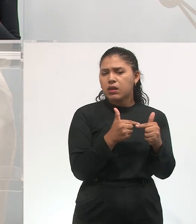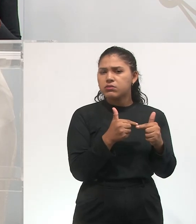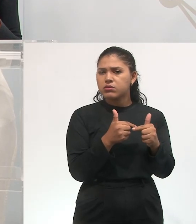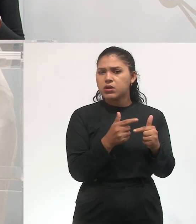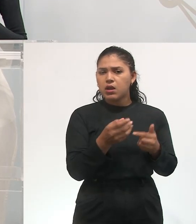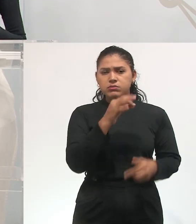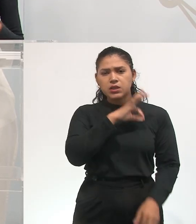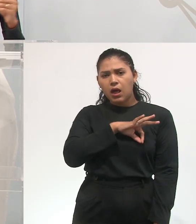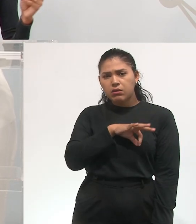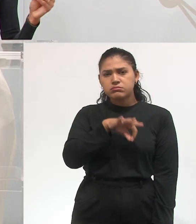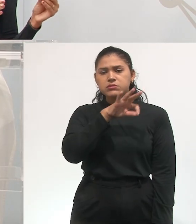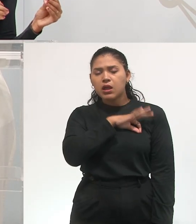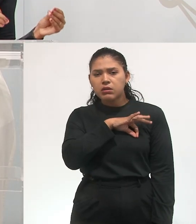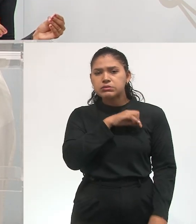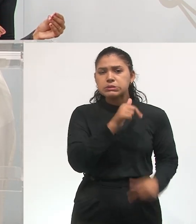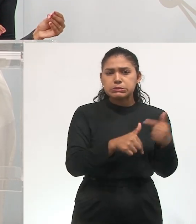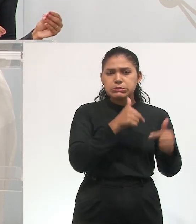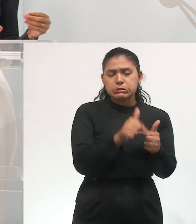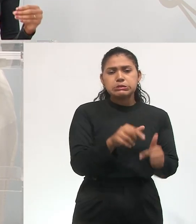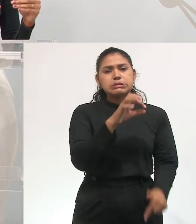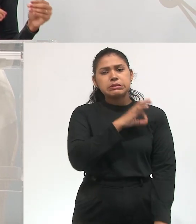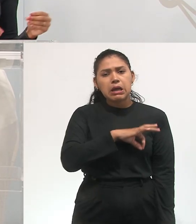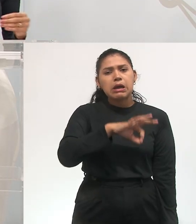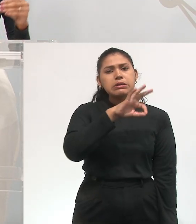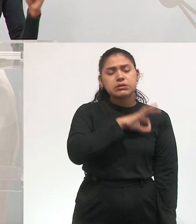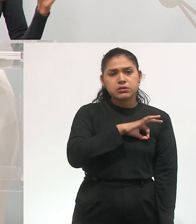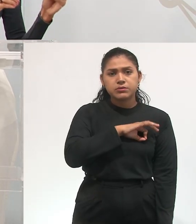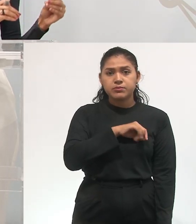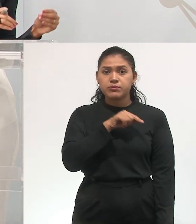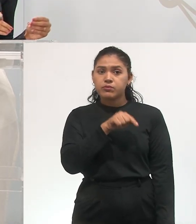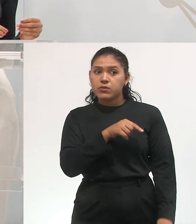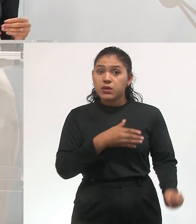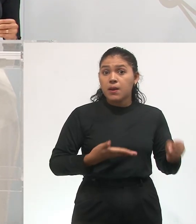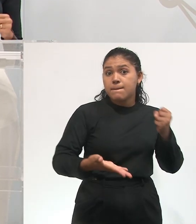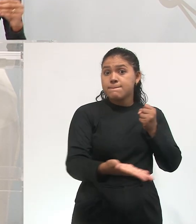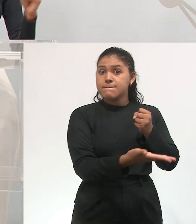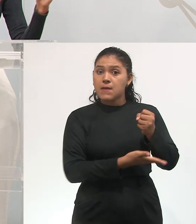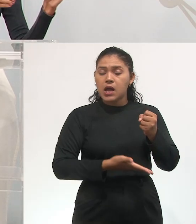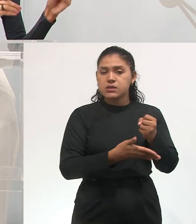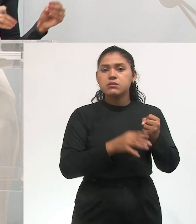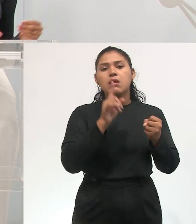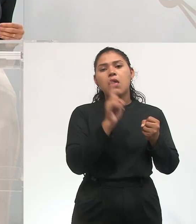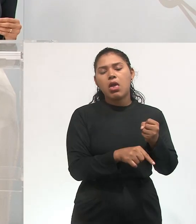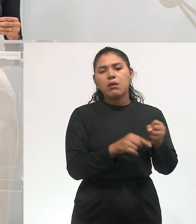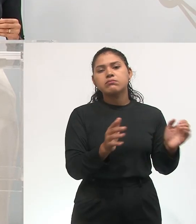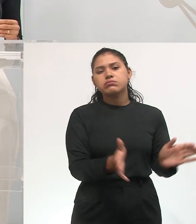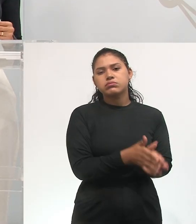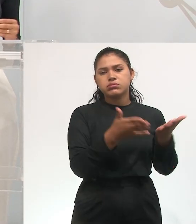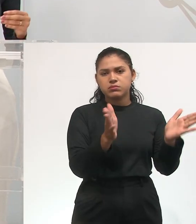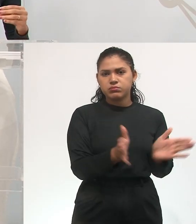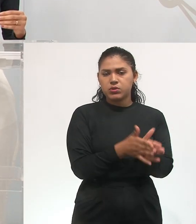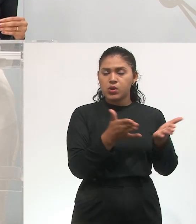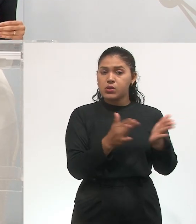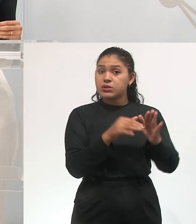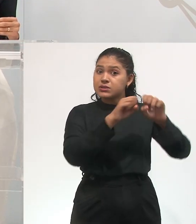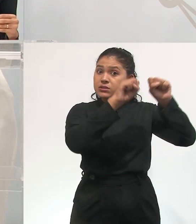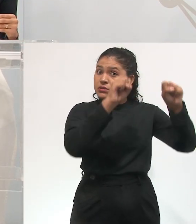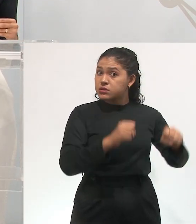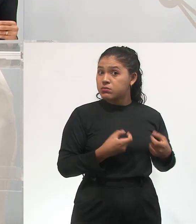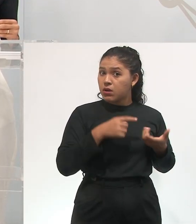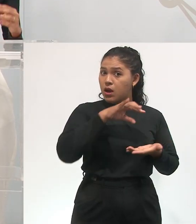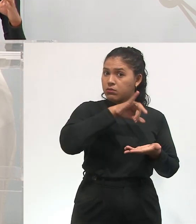Então, percebam, as desigualdades, elas são provocadas por essas relações de produção do